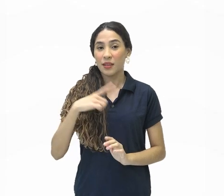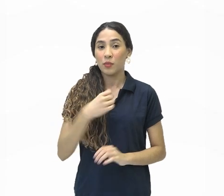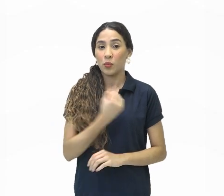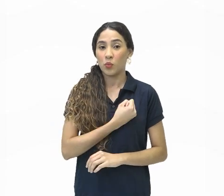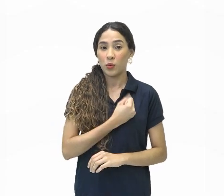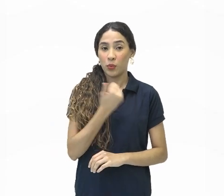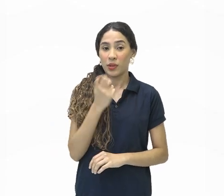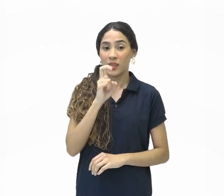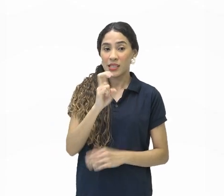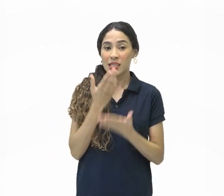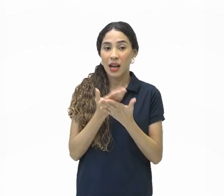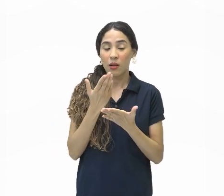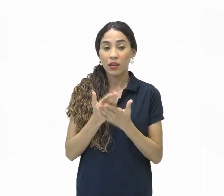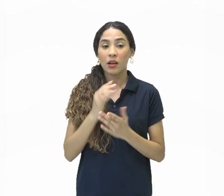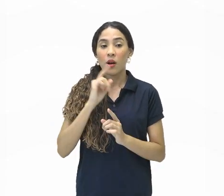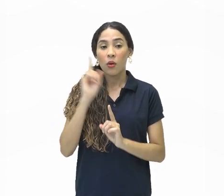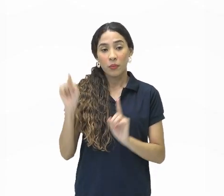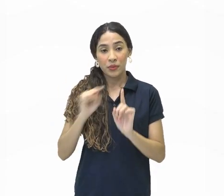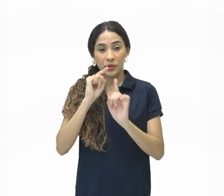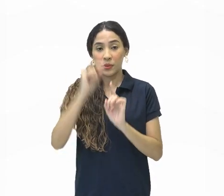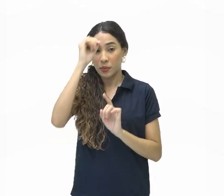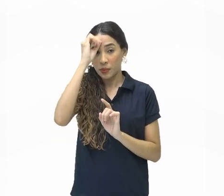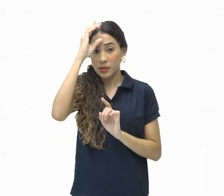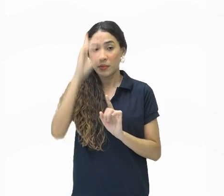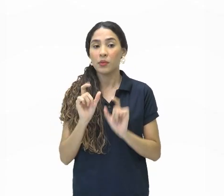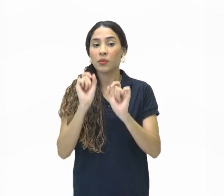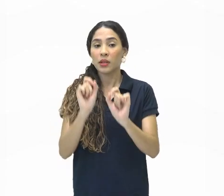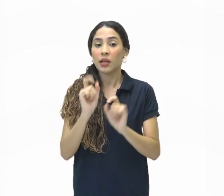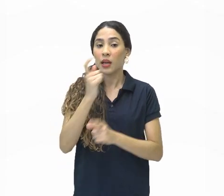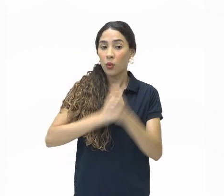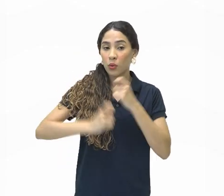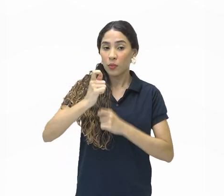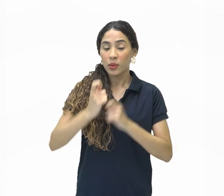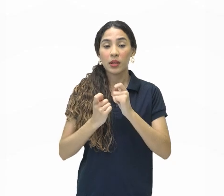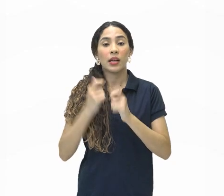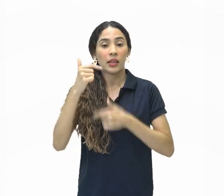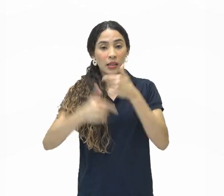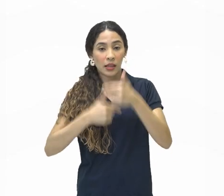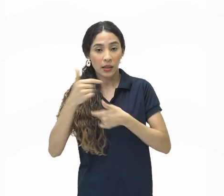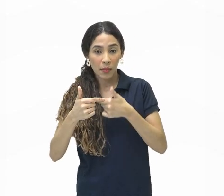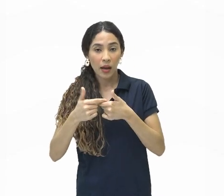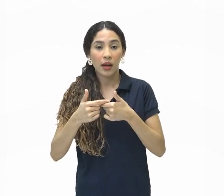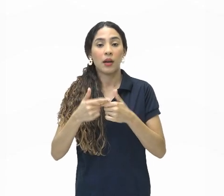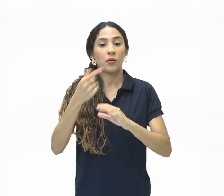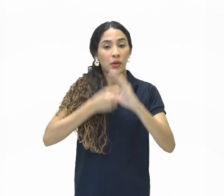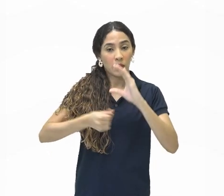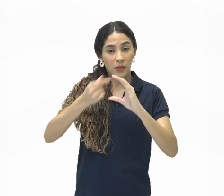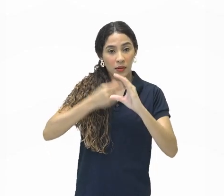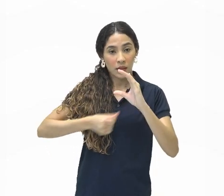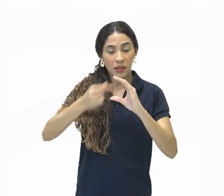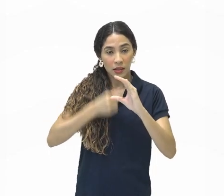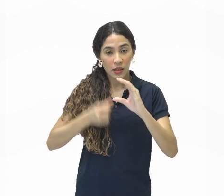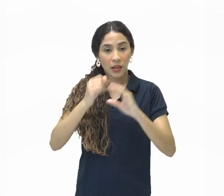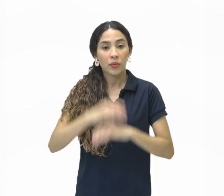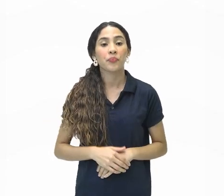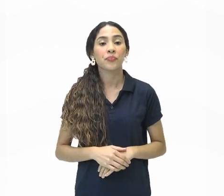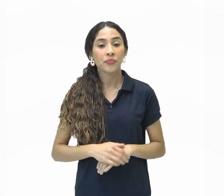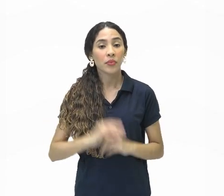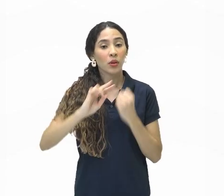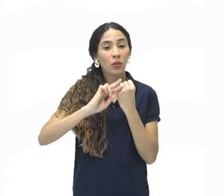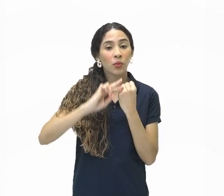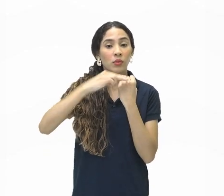número 15, o nosso objeto de conhecimento vai falar sobre a economia, a produção, o capital e trabalho,